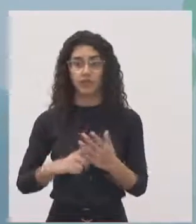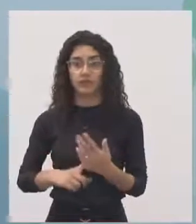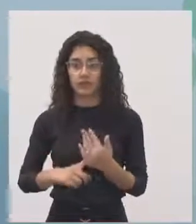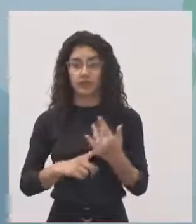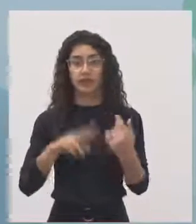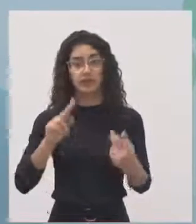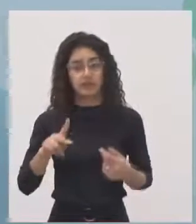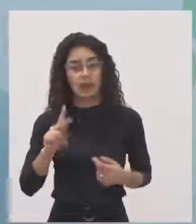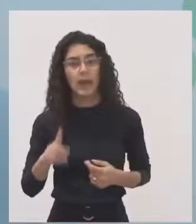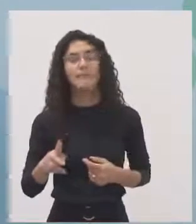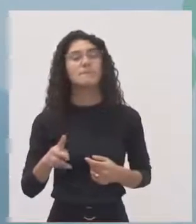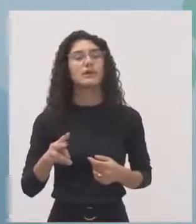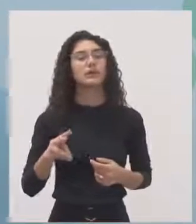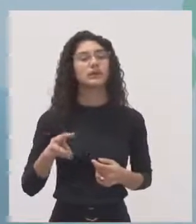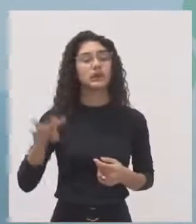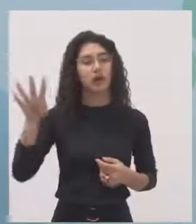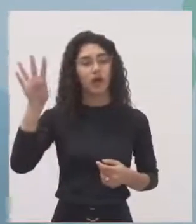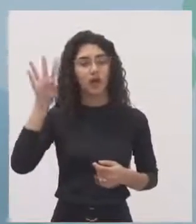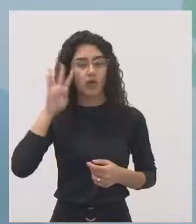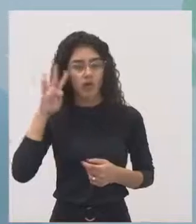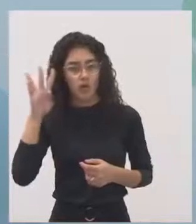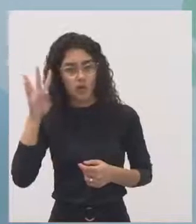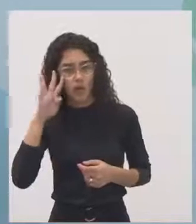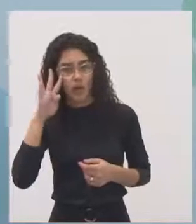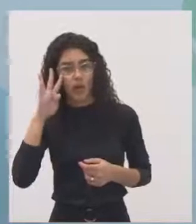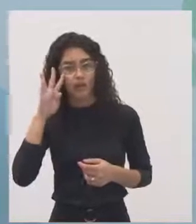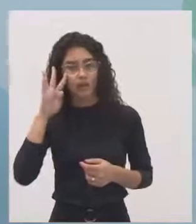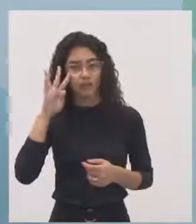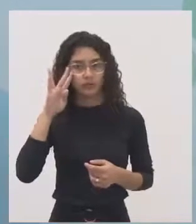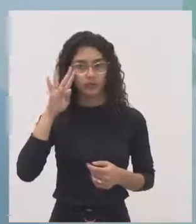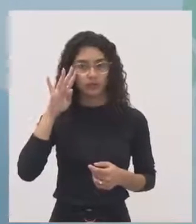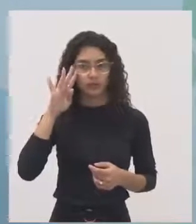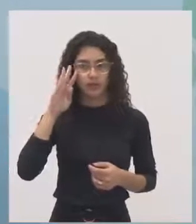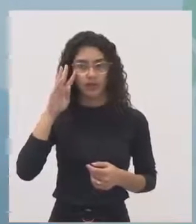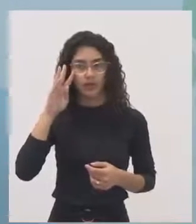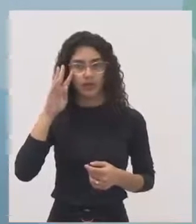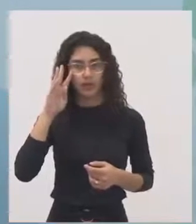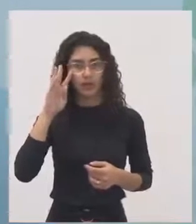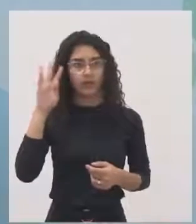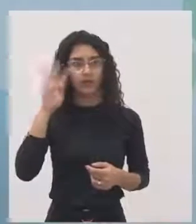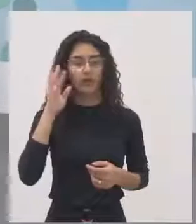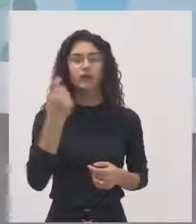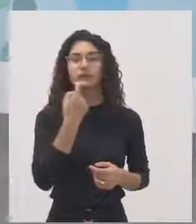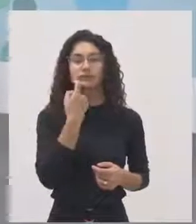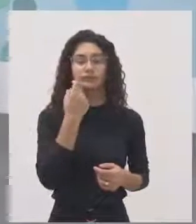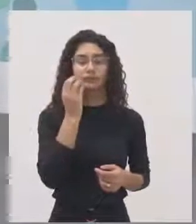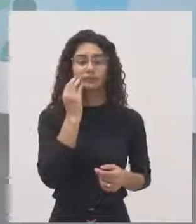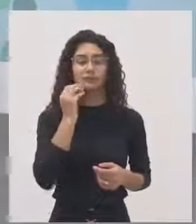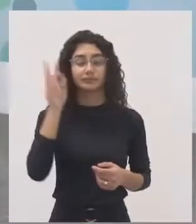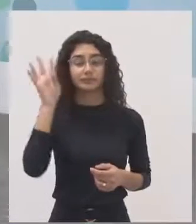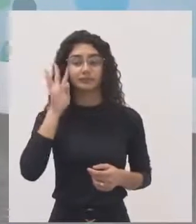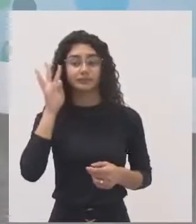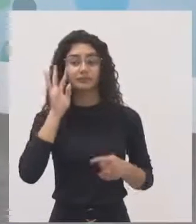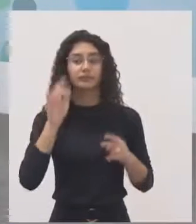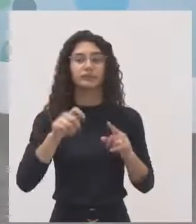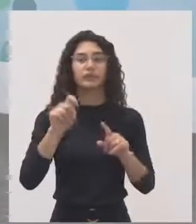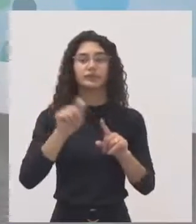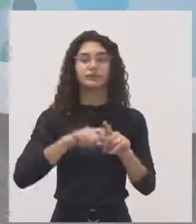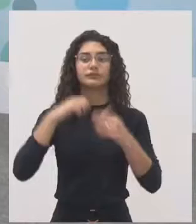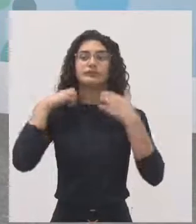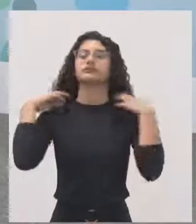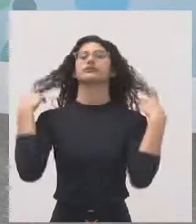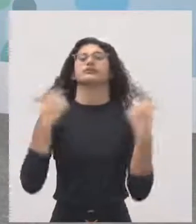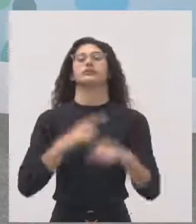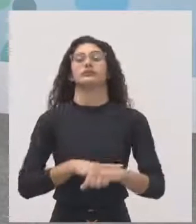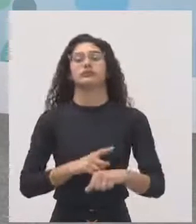as quartas, nesse canal Desenvolvimento Profissional 1, das 14 às 15h30. Já baixou? Senão eu vou falar... fazendo download, mas então, a Miralva pode